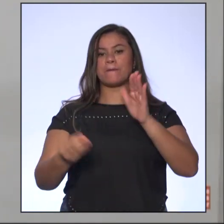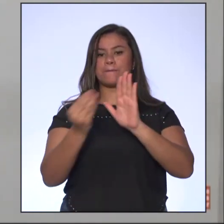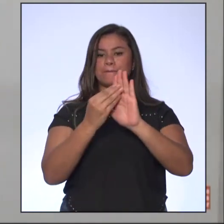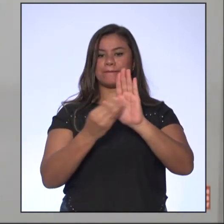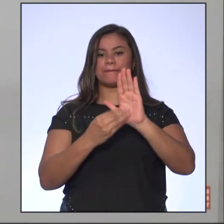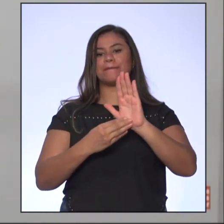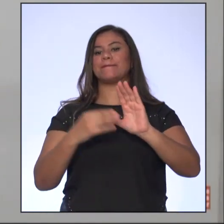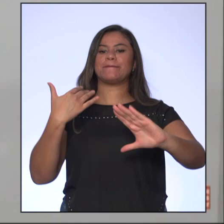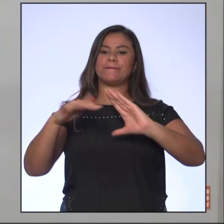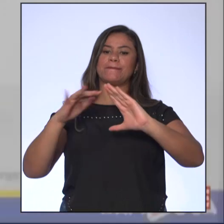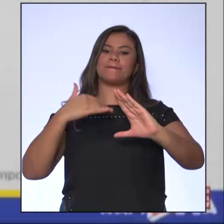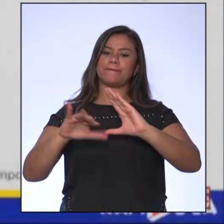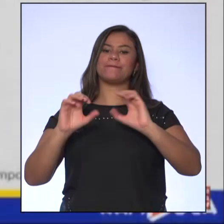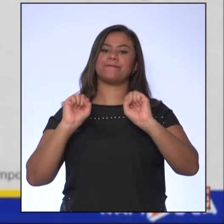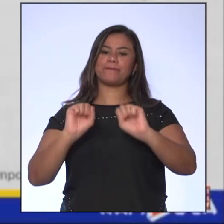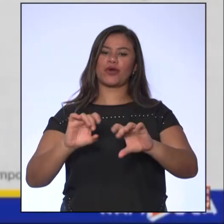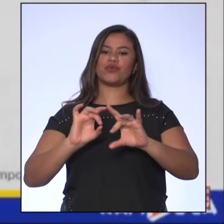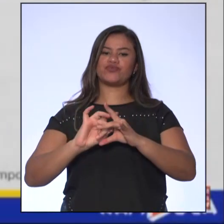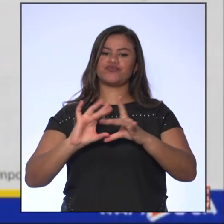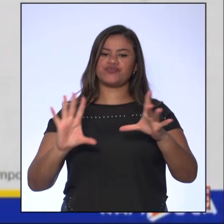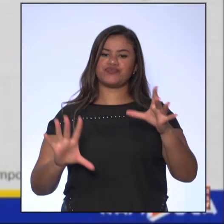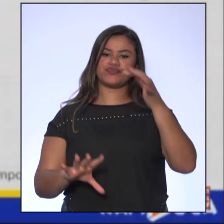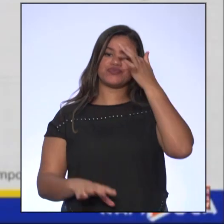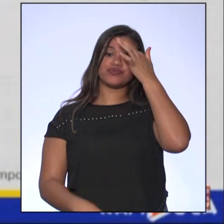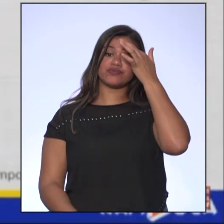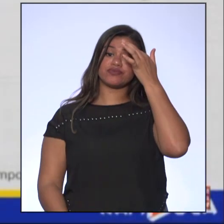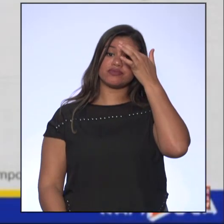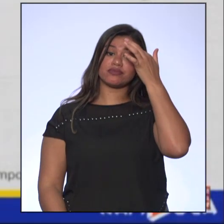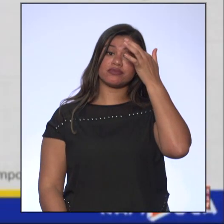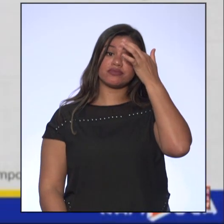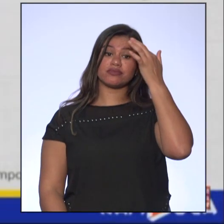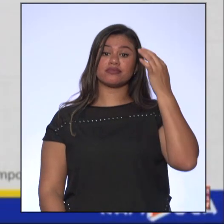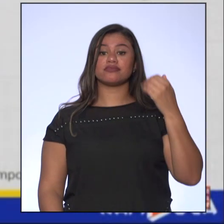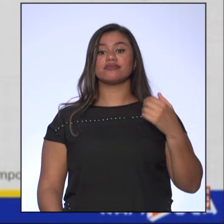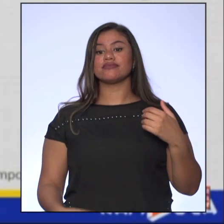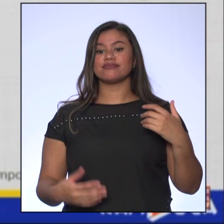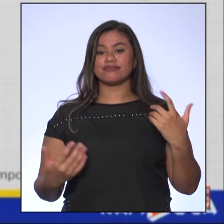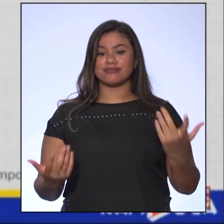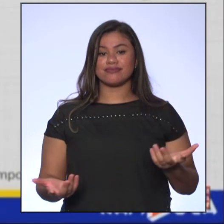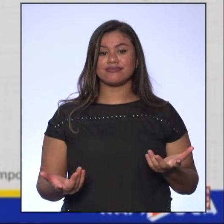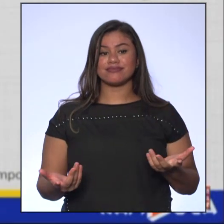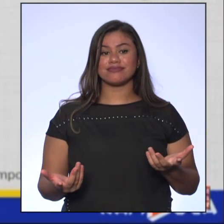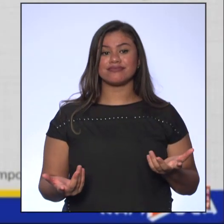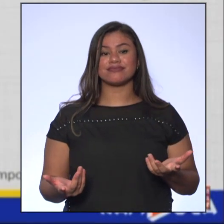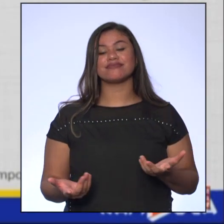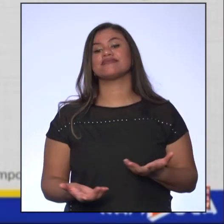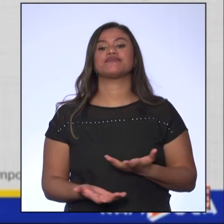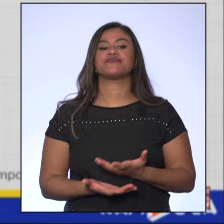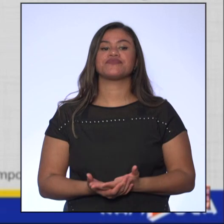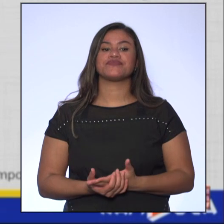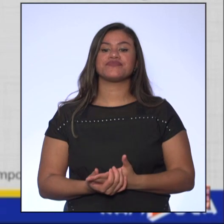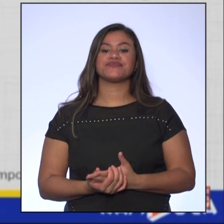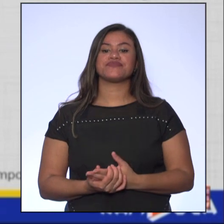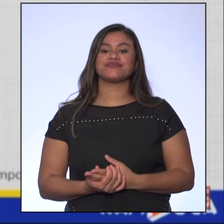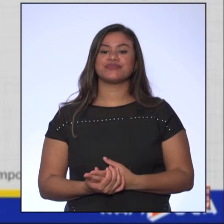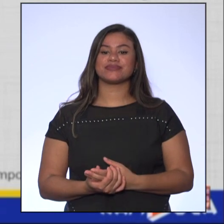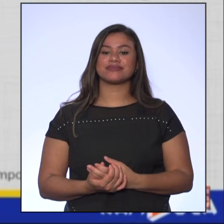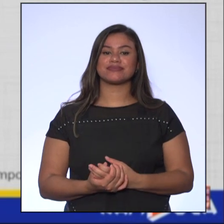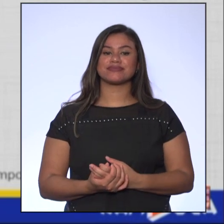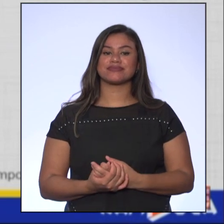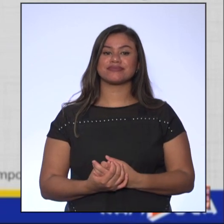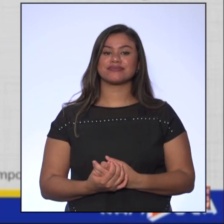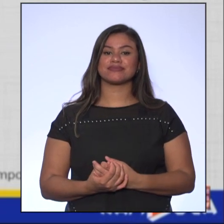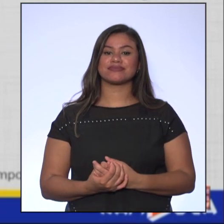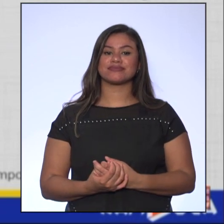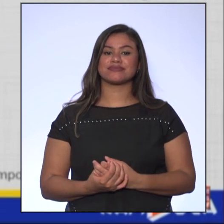resposta dessa questão. Está aparecendo para ele já a resposta? Então, vamos lá. A questão, na verdade, né? Diz assim, eu vou ler com